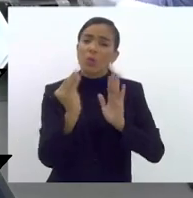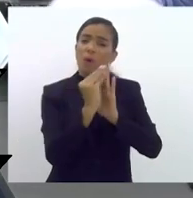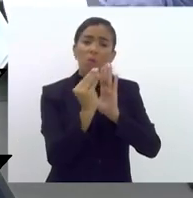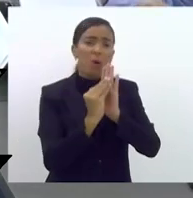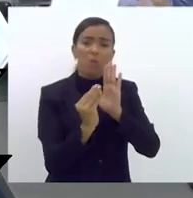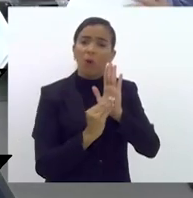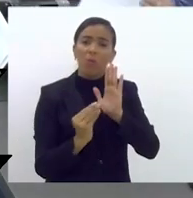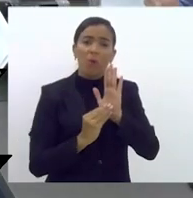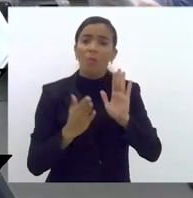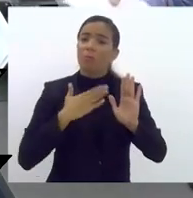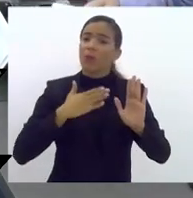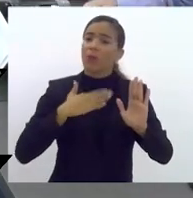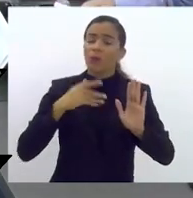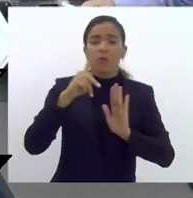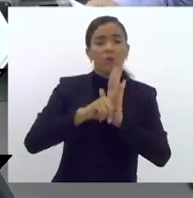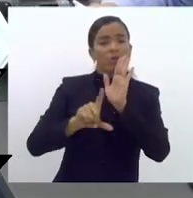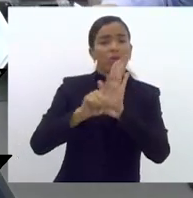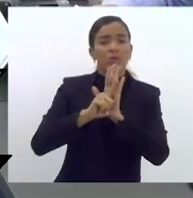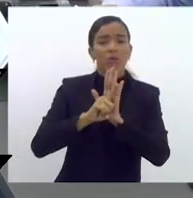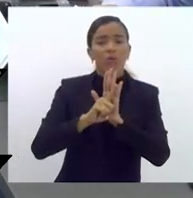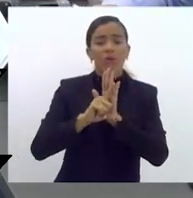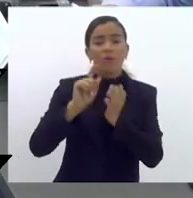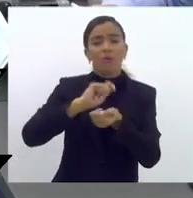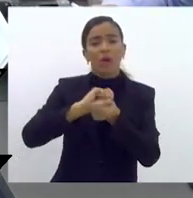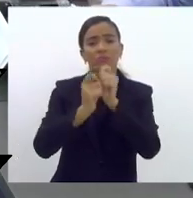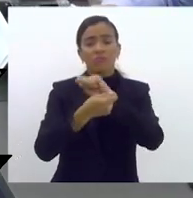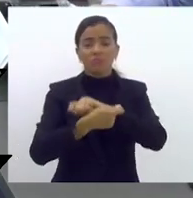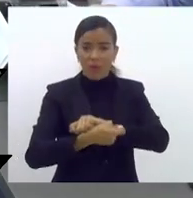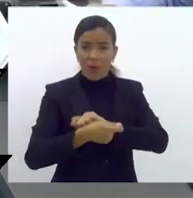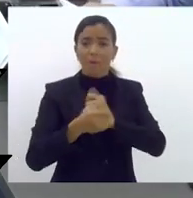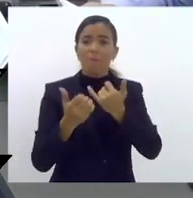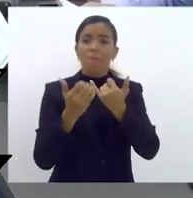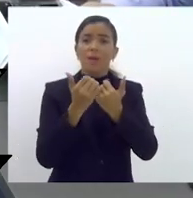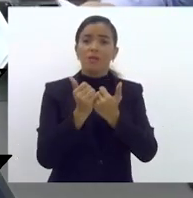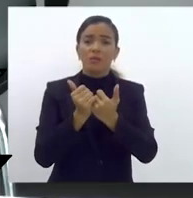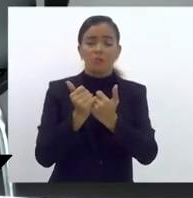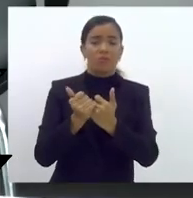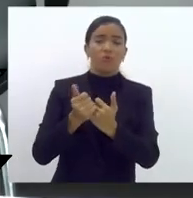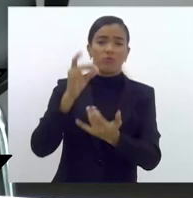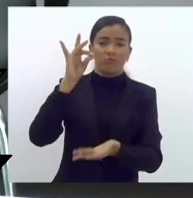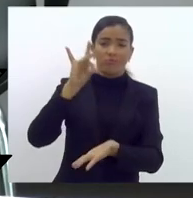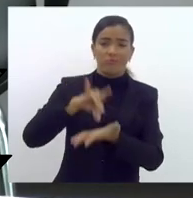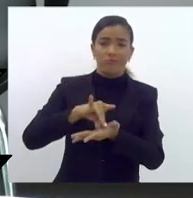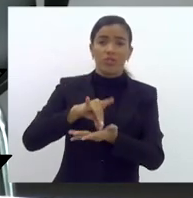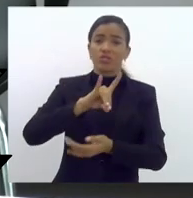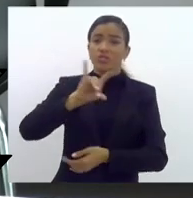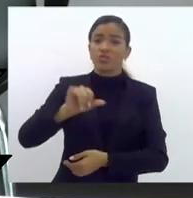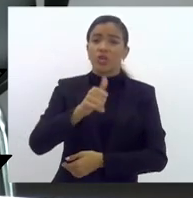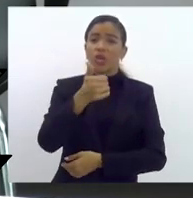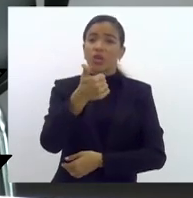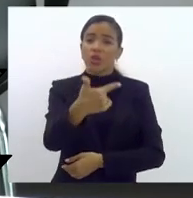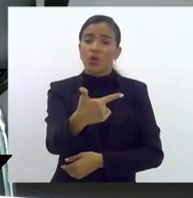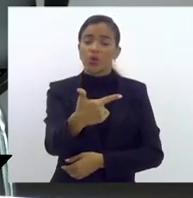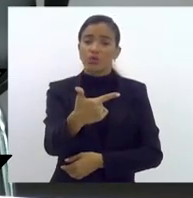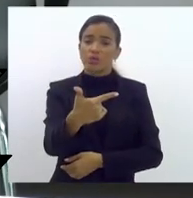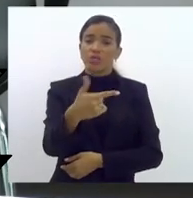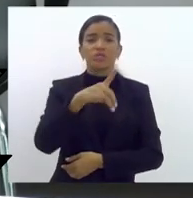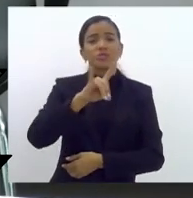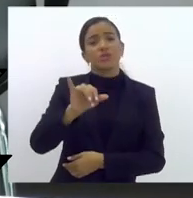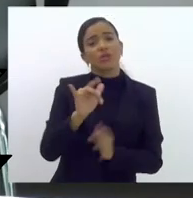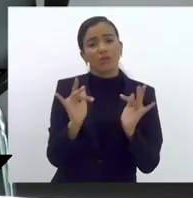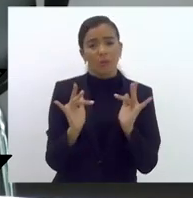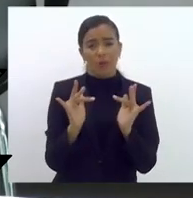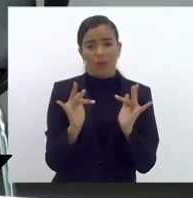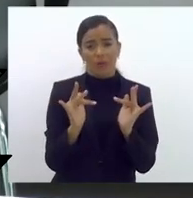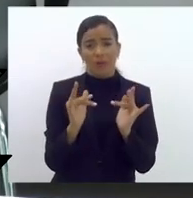de lei para tornar patrimônio material do Estado dia 12 de junho dia do namorado